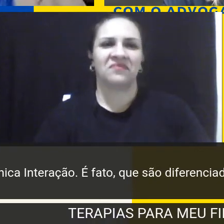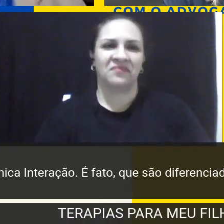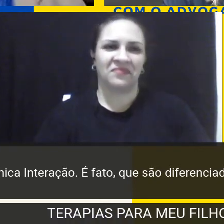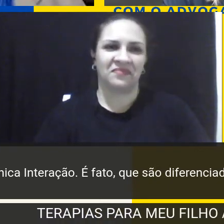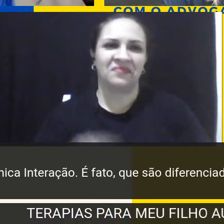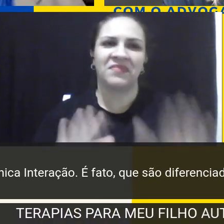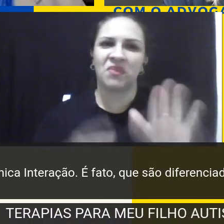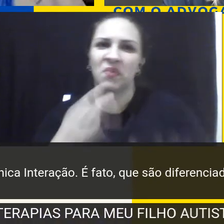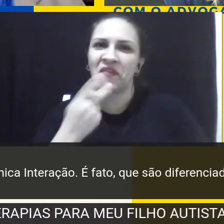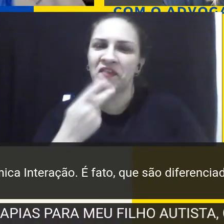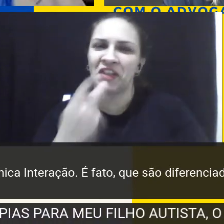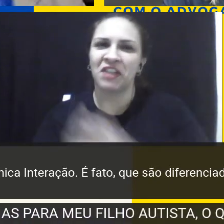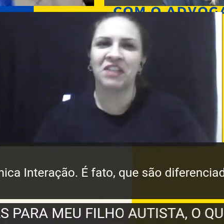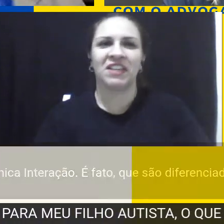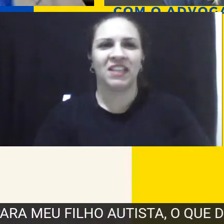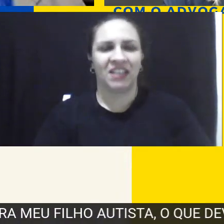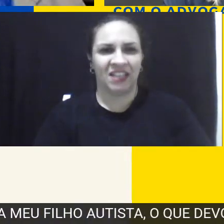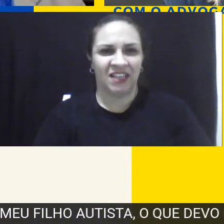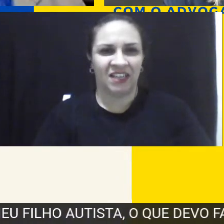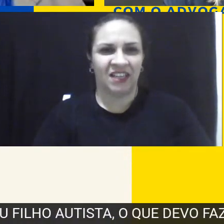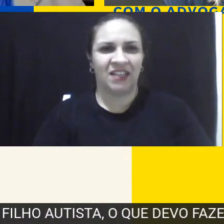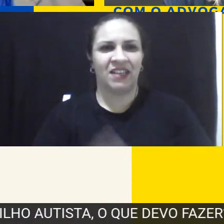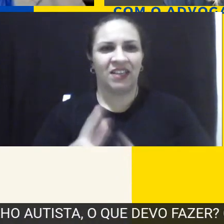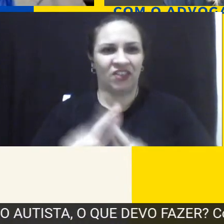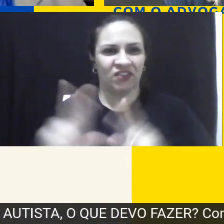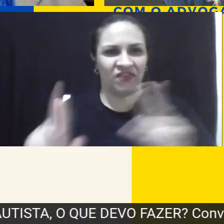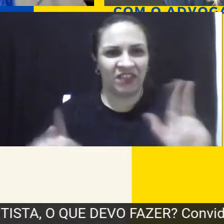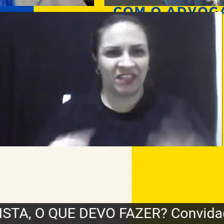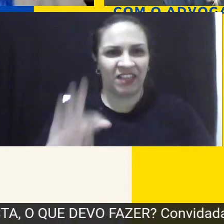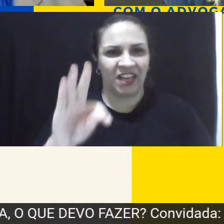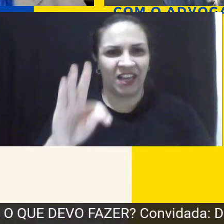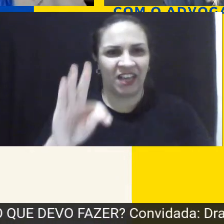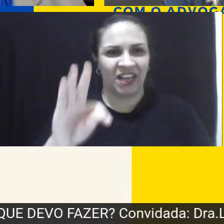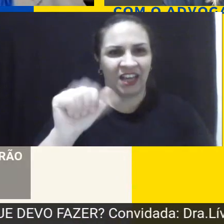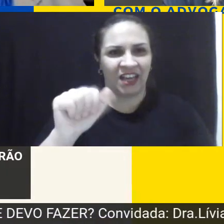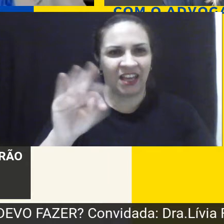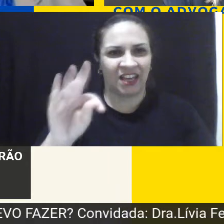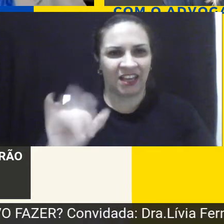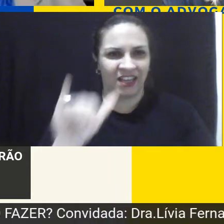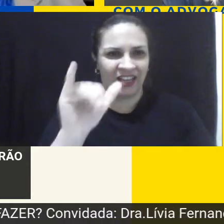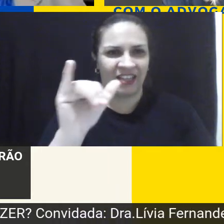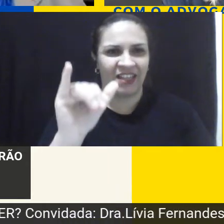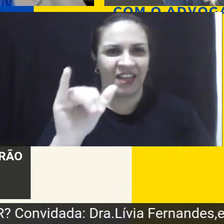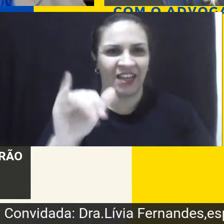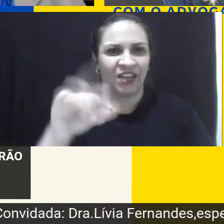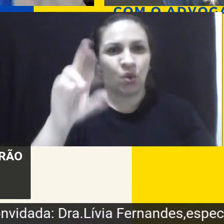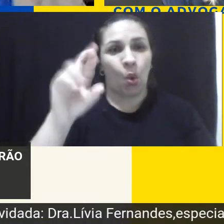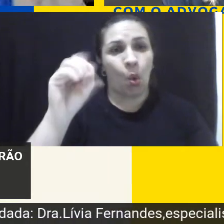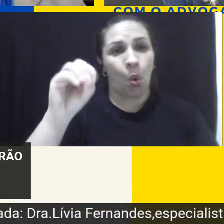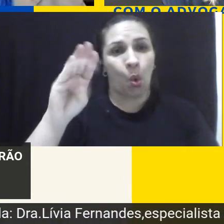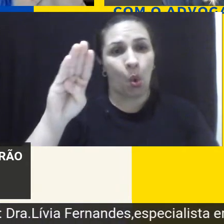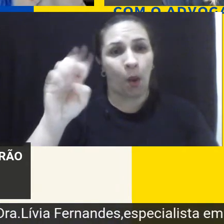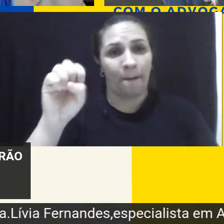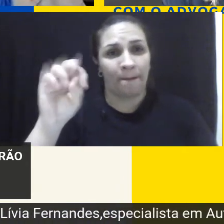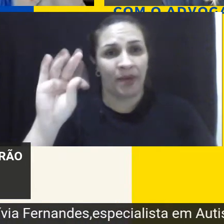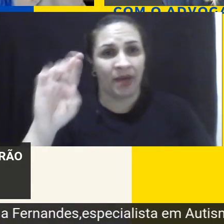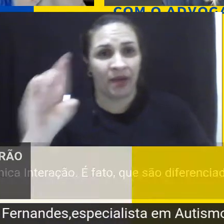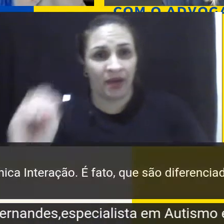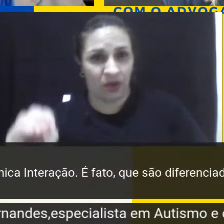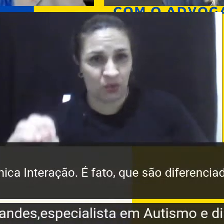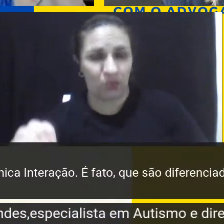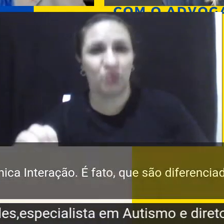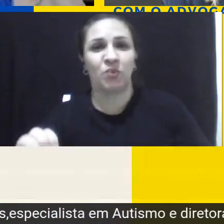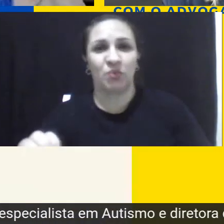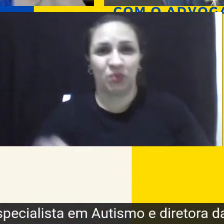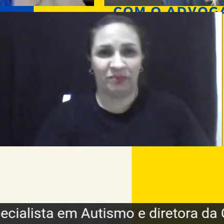né, do atendimento diferenciado. Tati Obrigada. Machado, A Tati é a nossa Roberto.